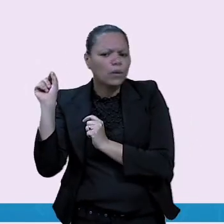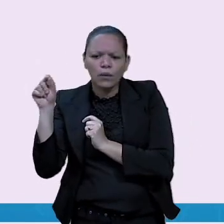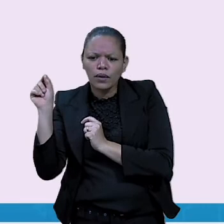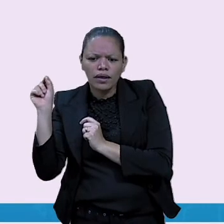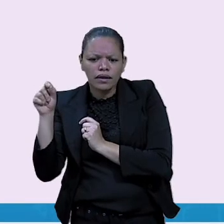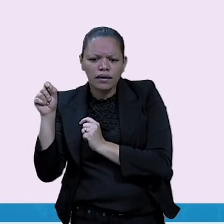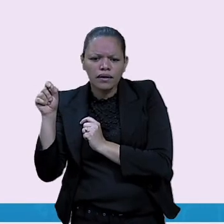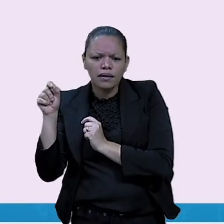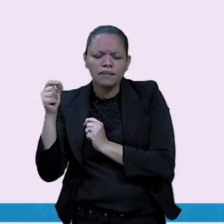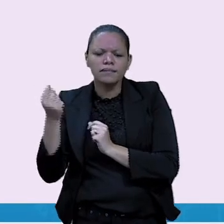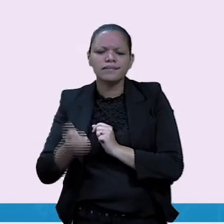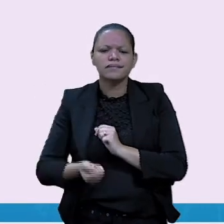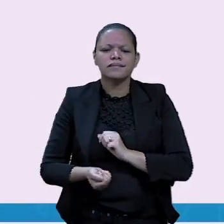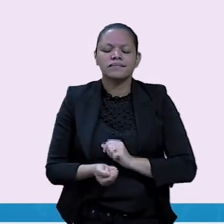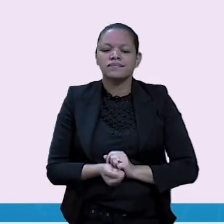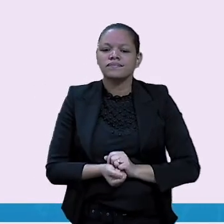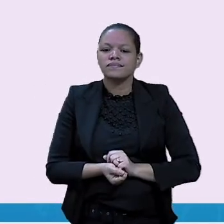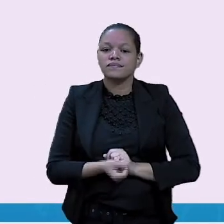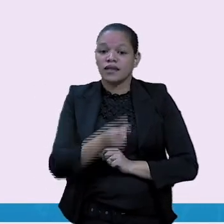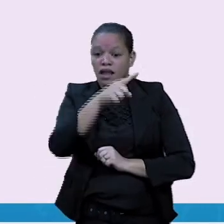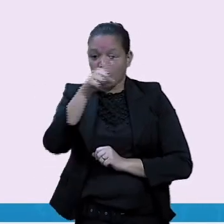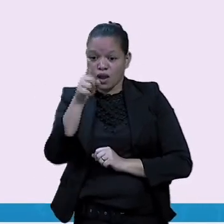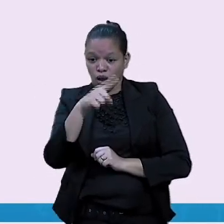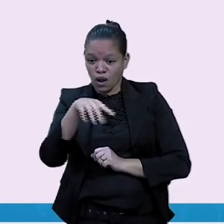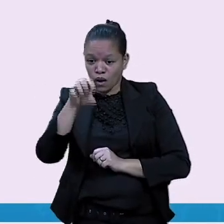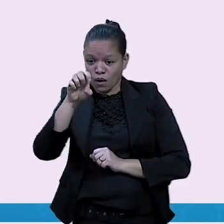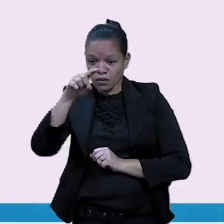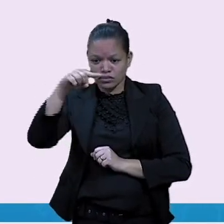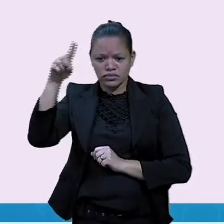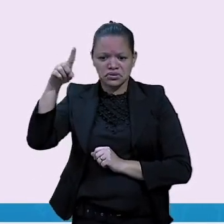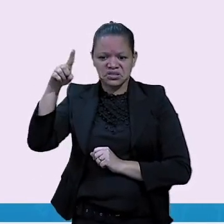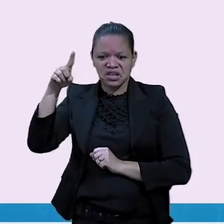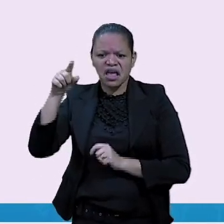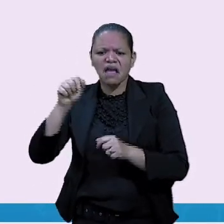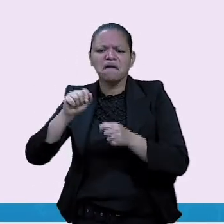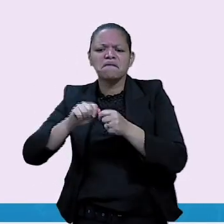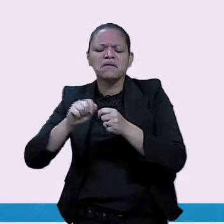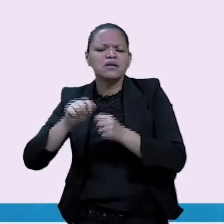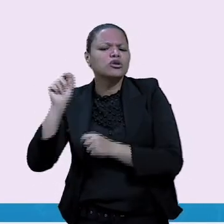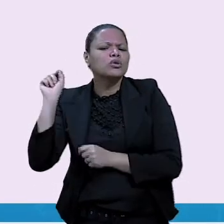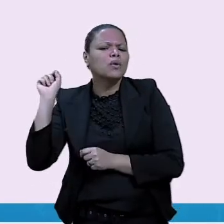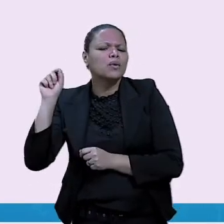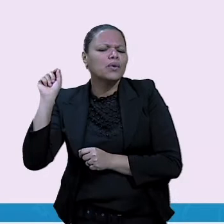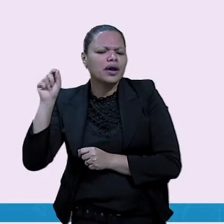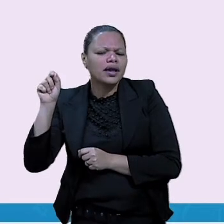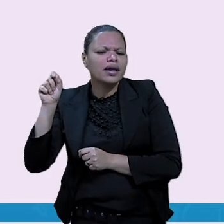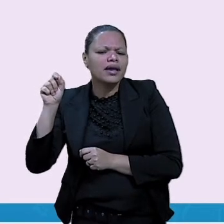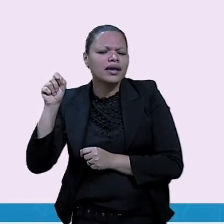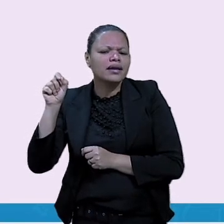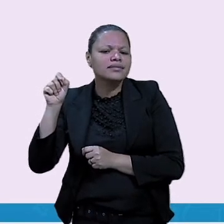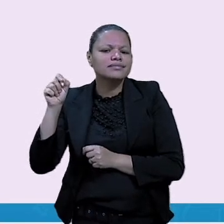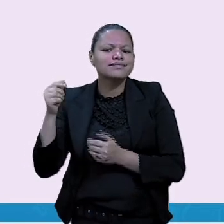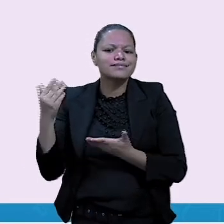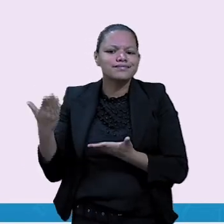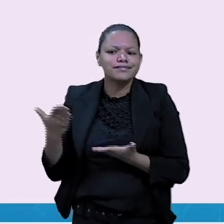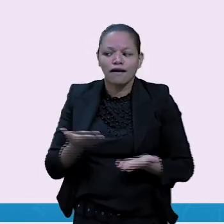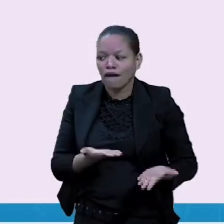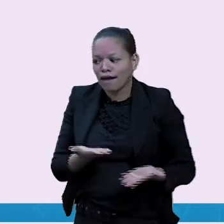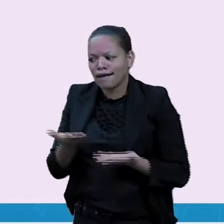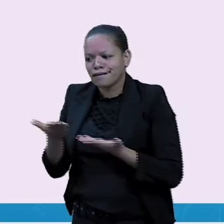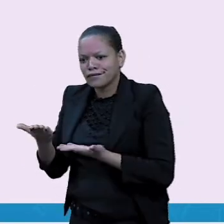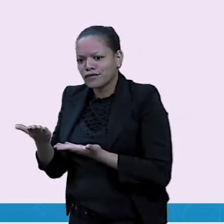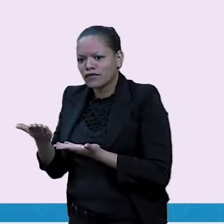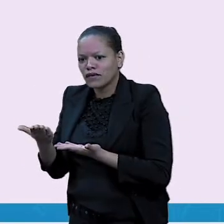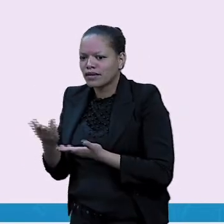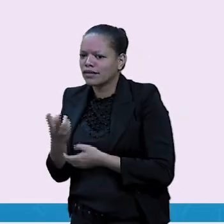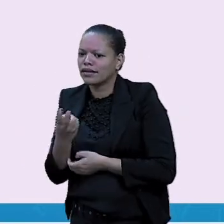gente. O que o Zé Lelé fez? O Zé Lelé foi atender ao pedido do Chico Bento. Quando